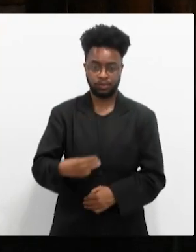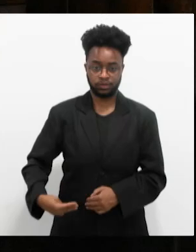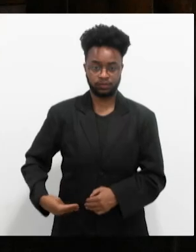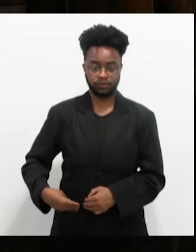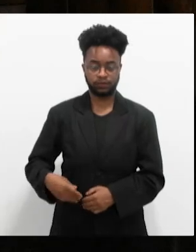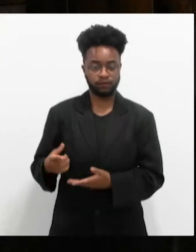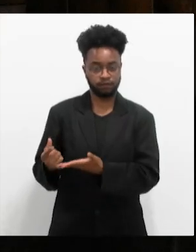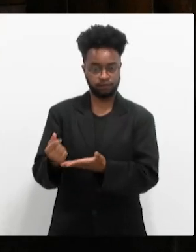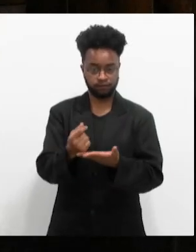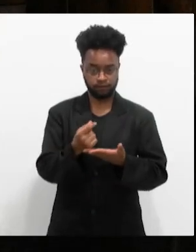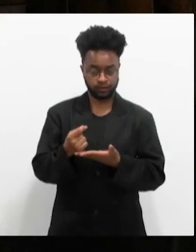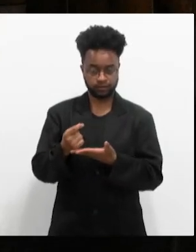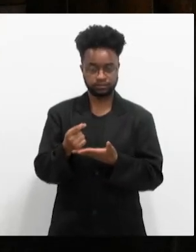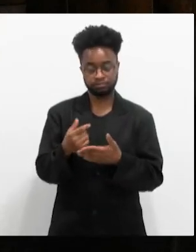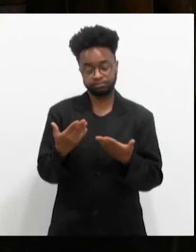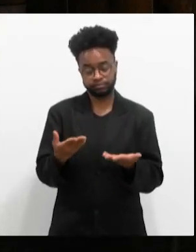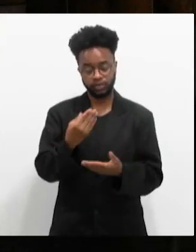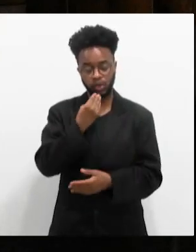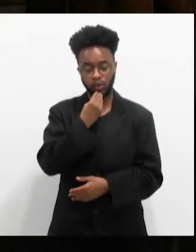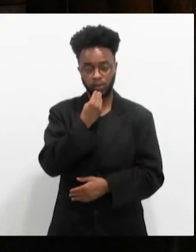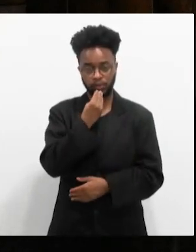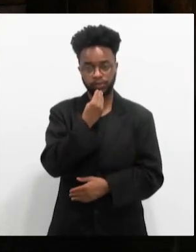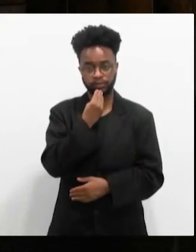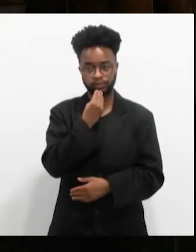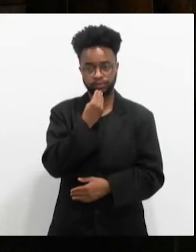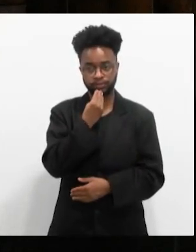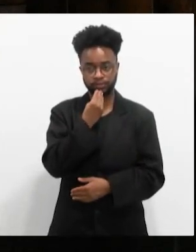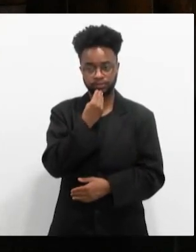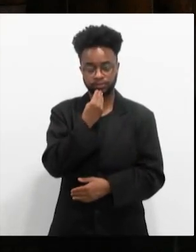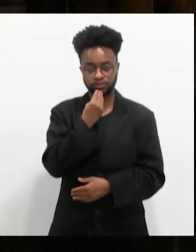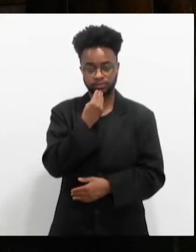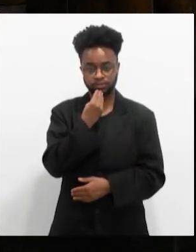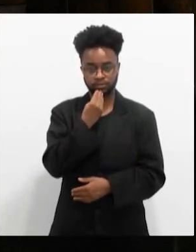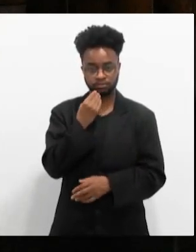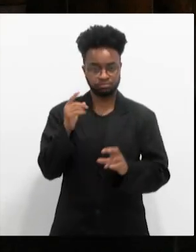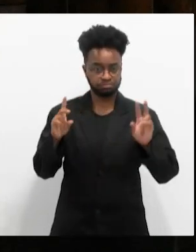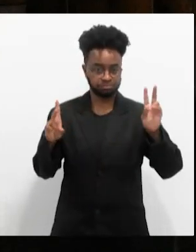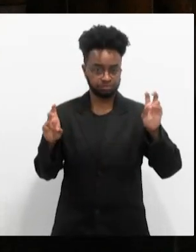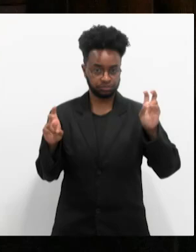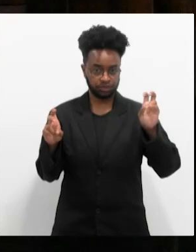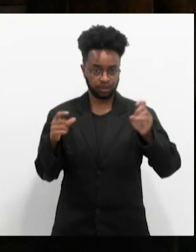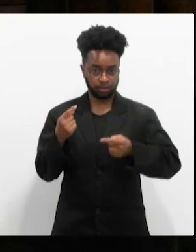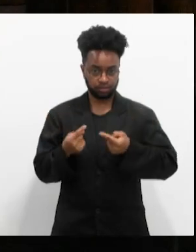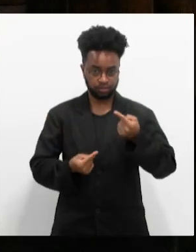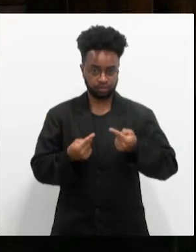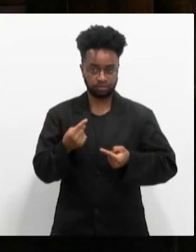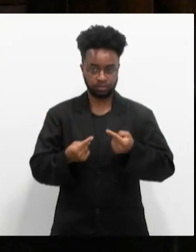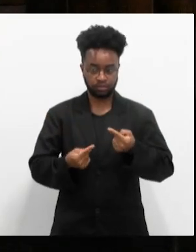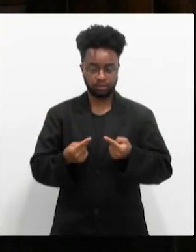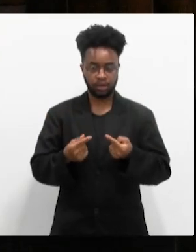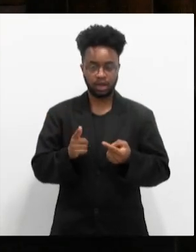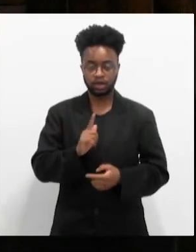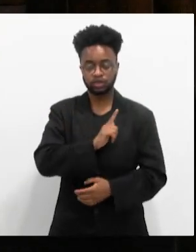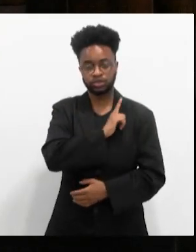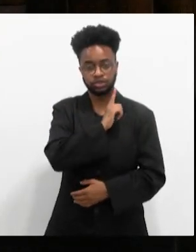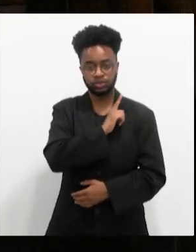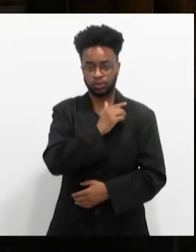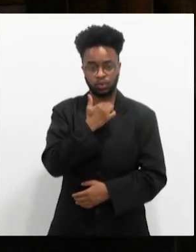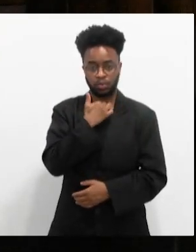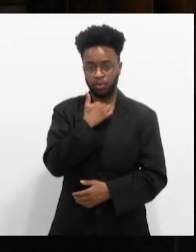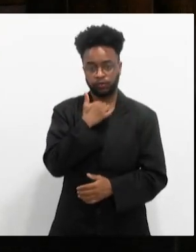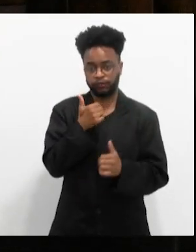E, evidentemente, dentro desse diapasão, a gestão não pode dar